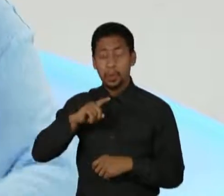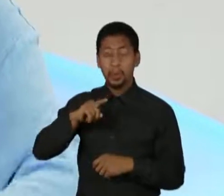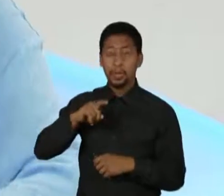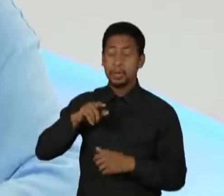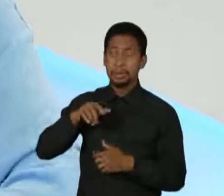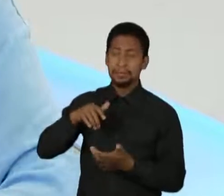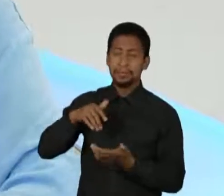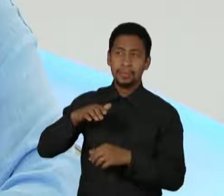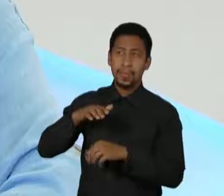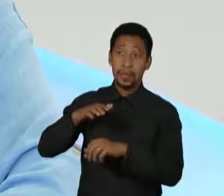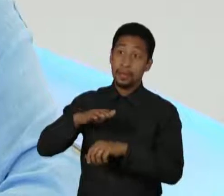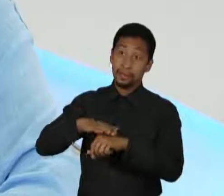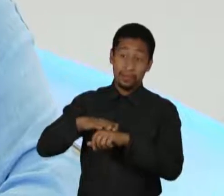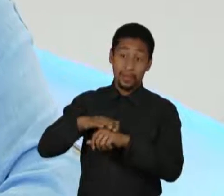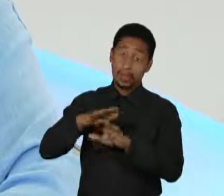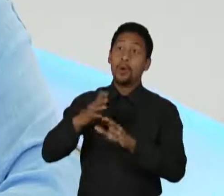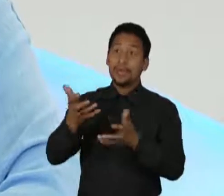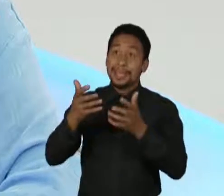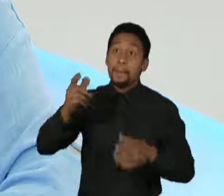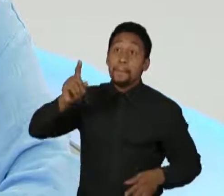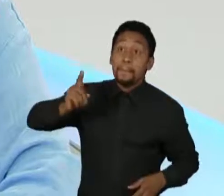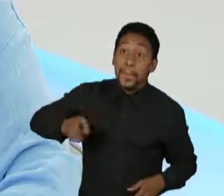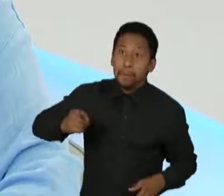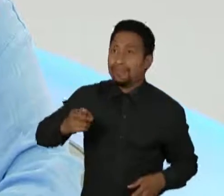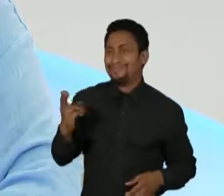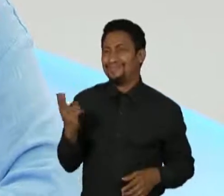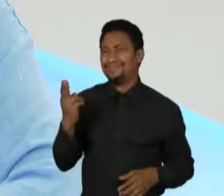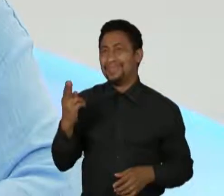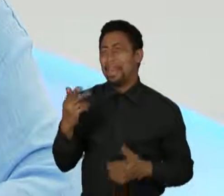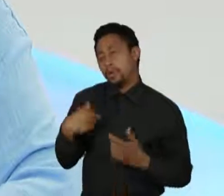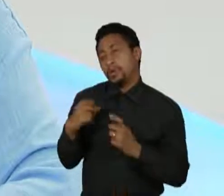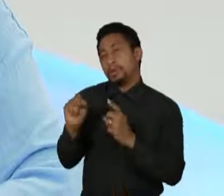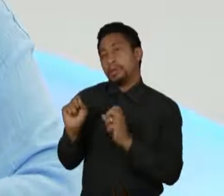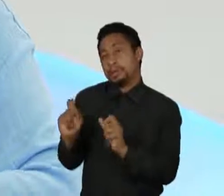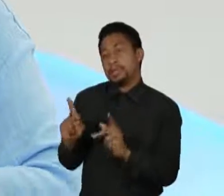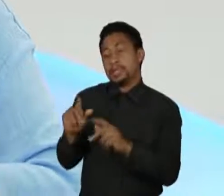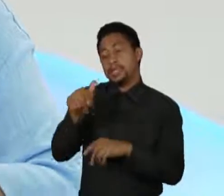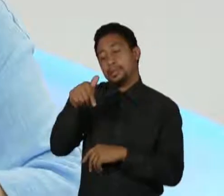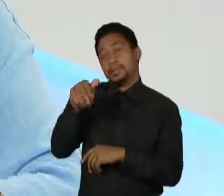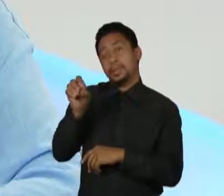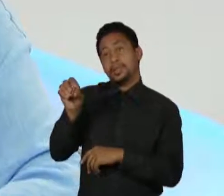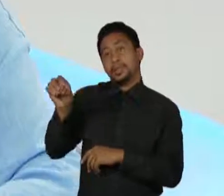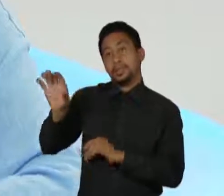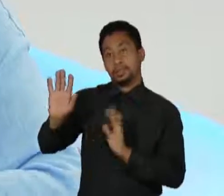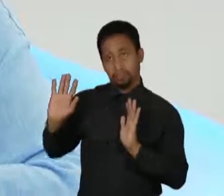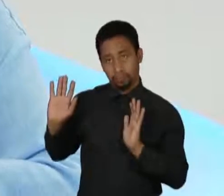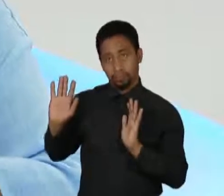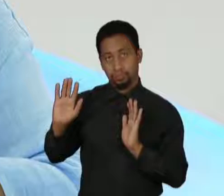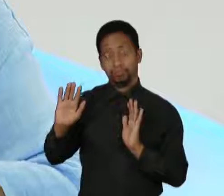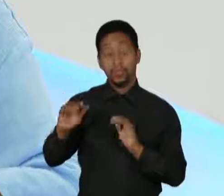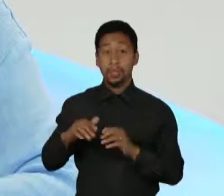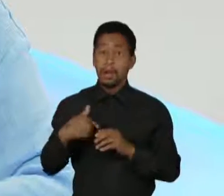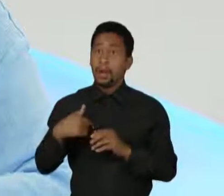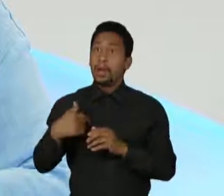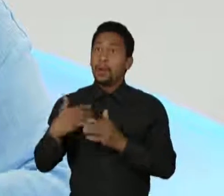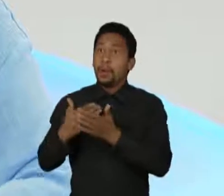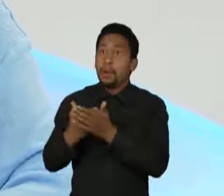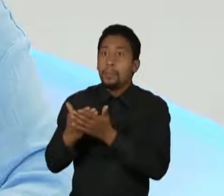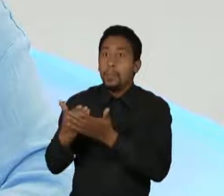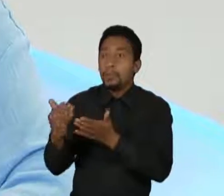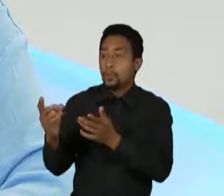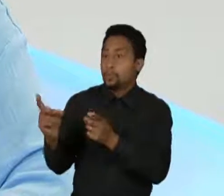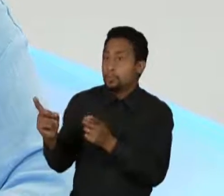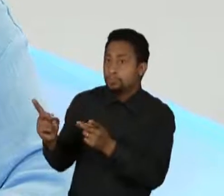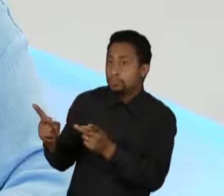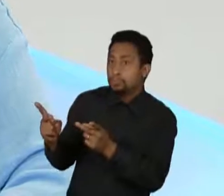1000 fiz 700 e mas desde o primeiro momento o Boca a Boca começou